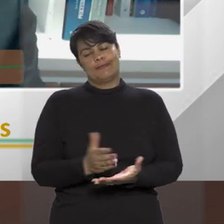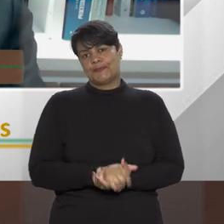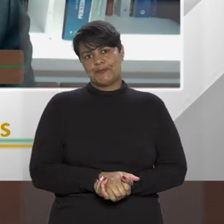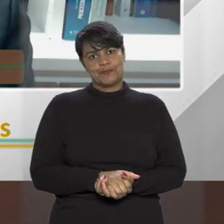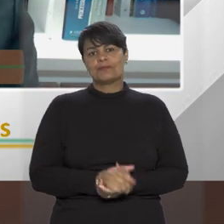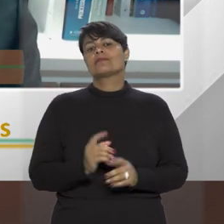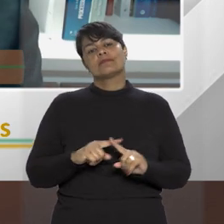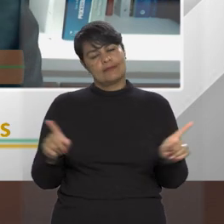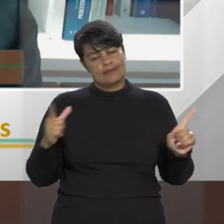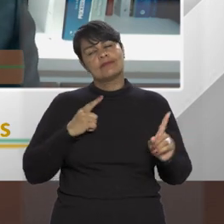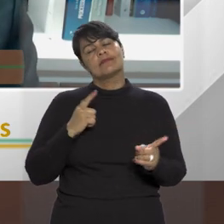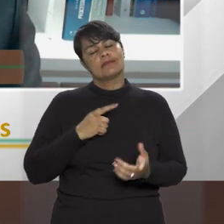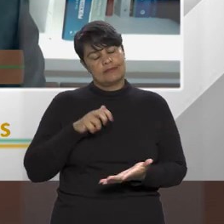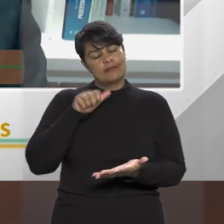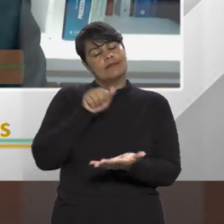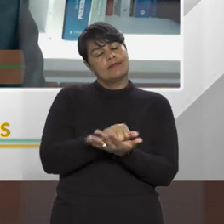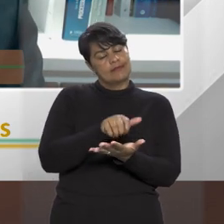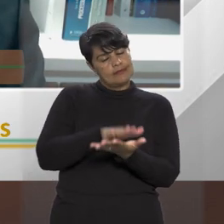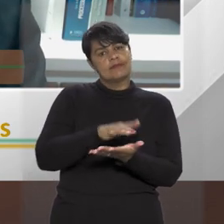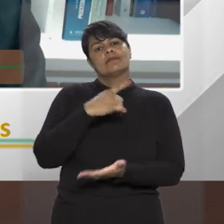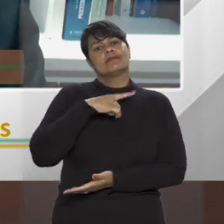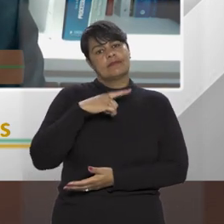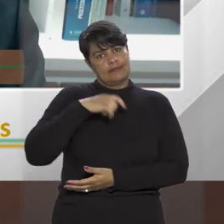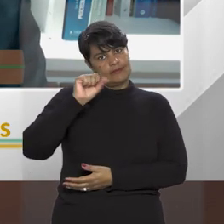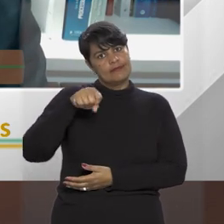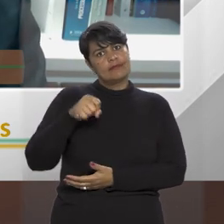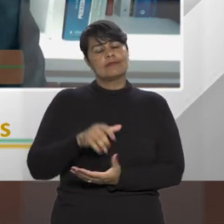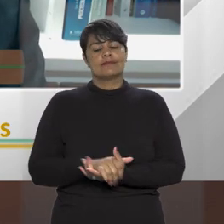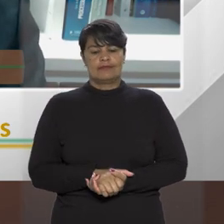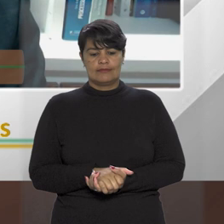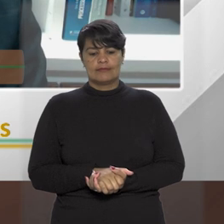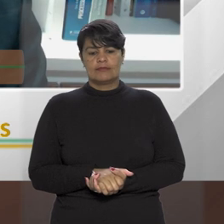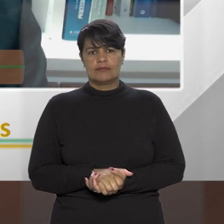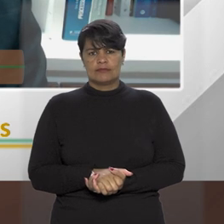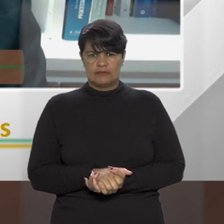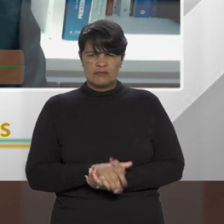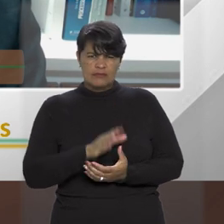Processo de Também, trabalho já é por assim exemplo. há 70 anos. Eu tenho quase 80 anos.